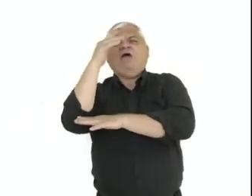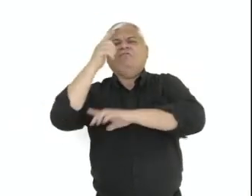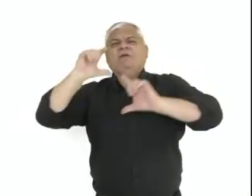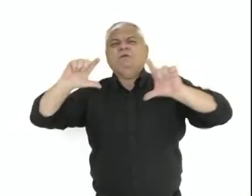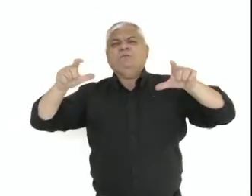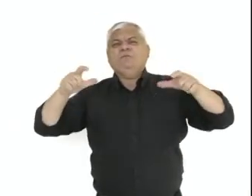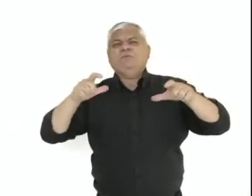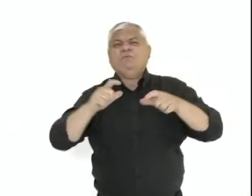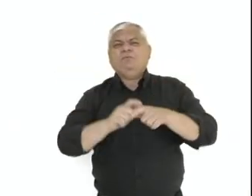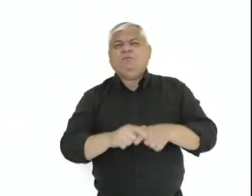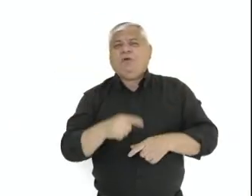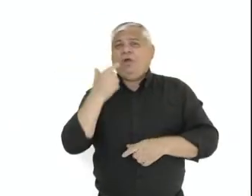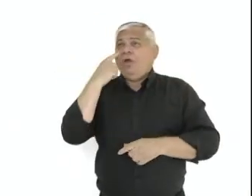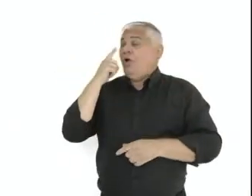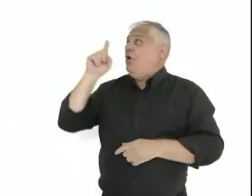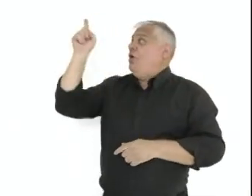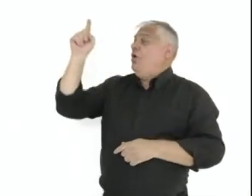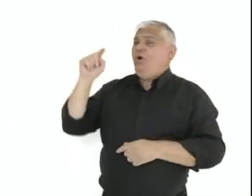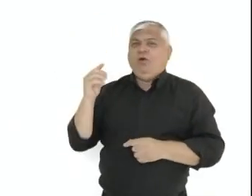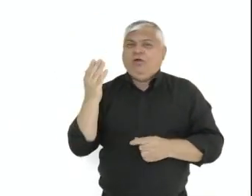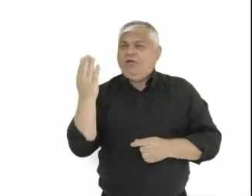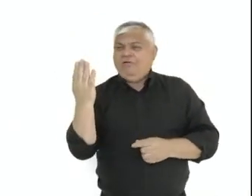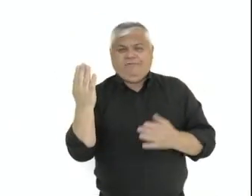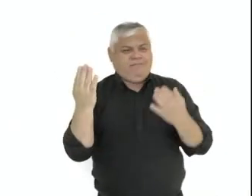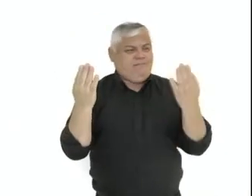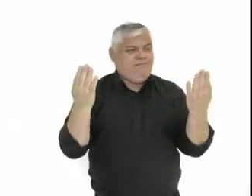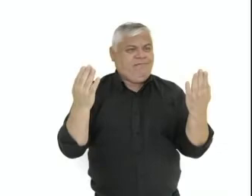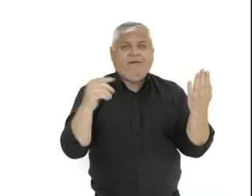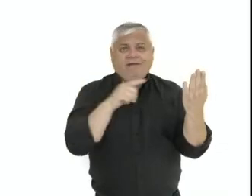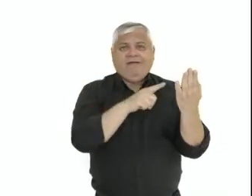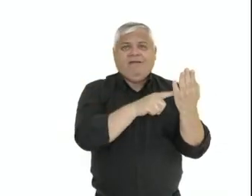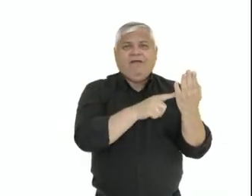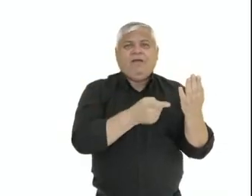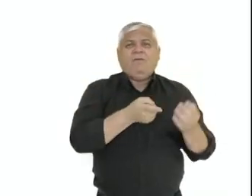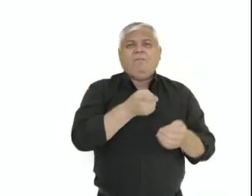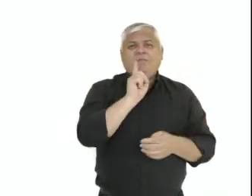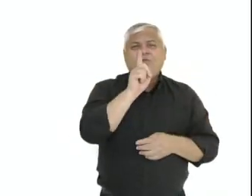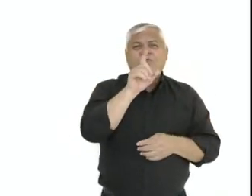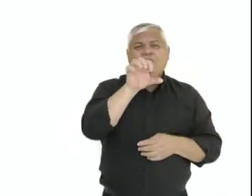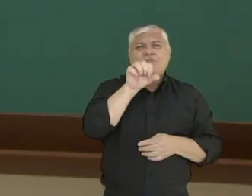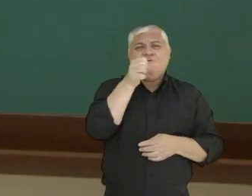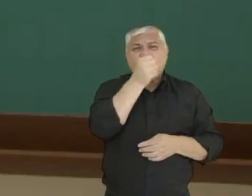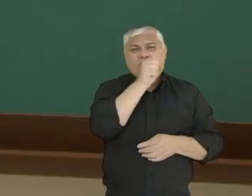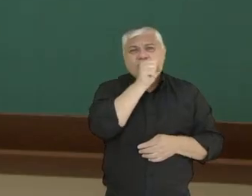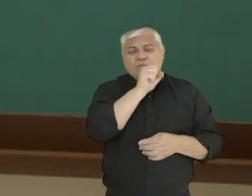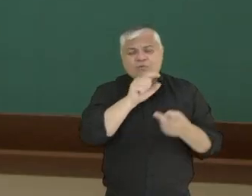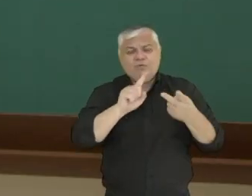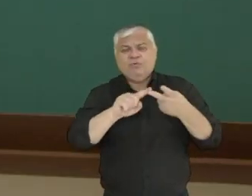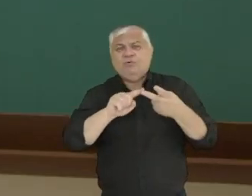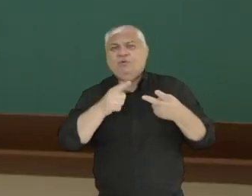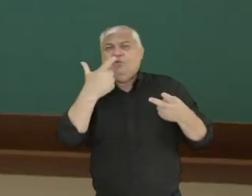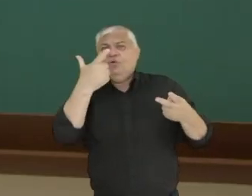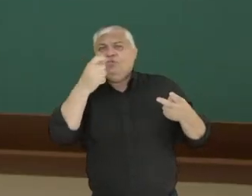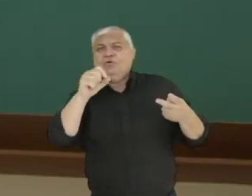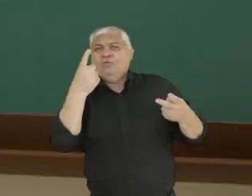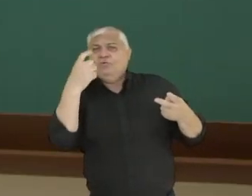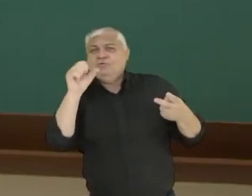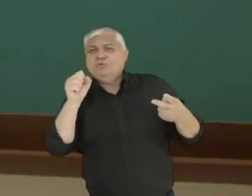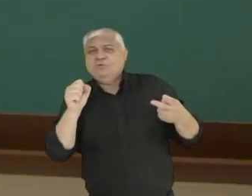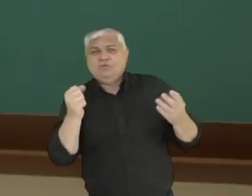duas imagens que são destacadas, uma de 1988 e outra de 2018, aonde